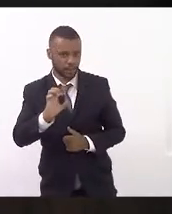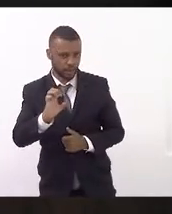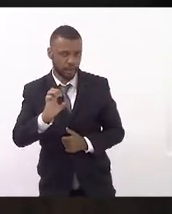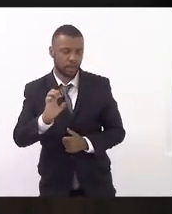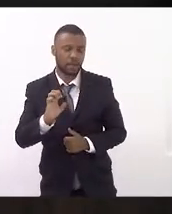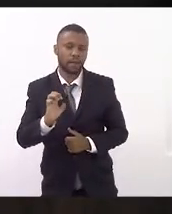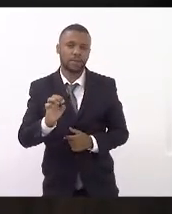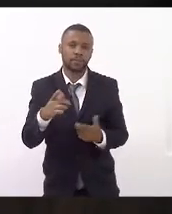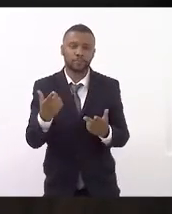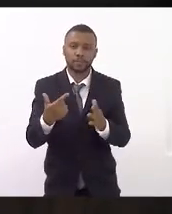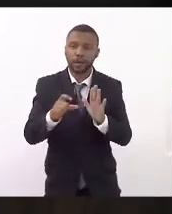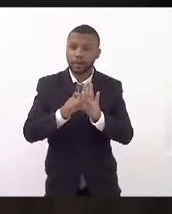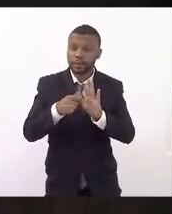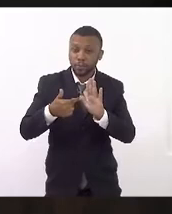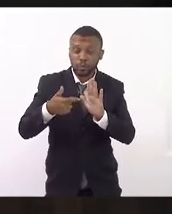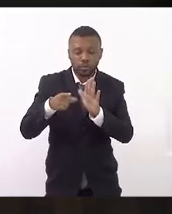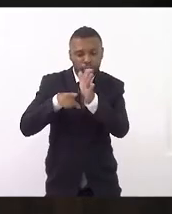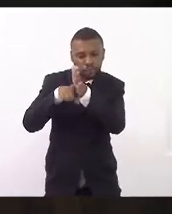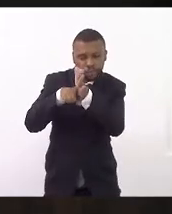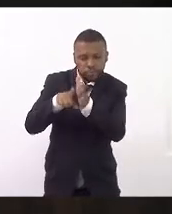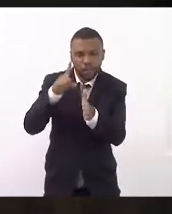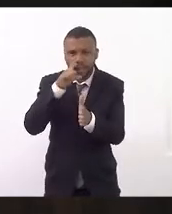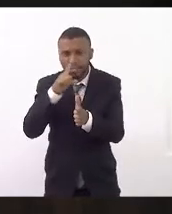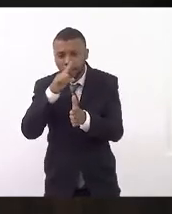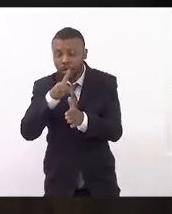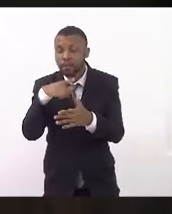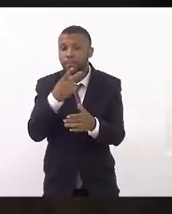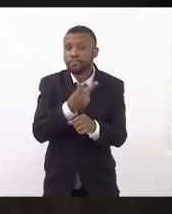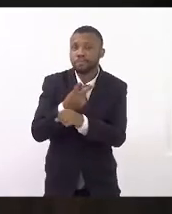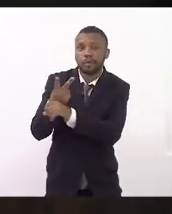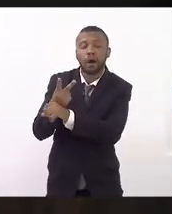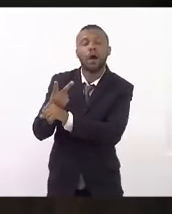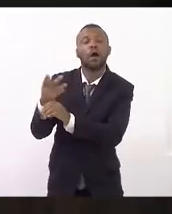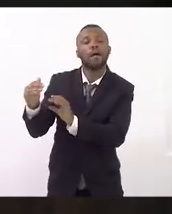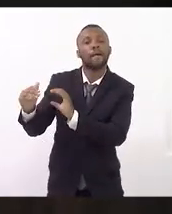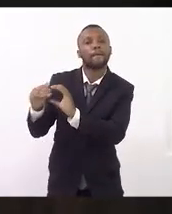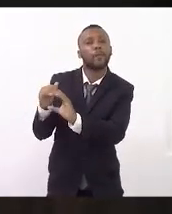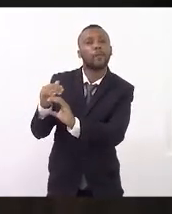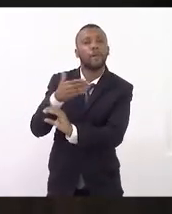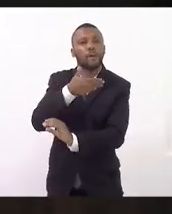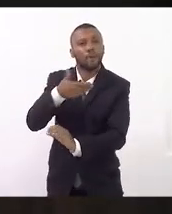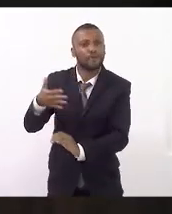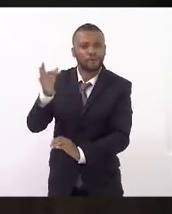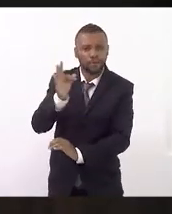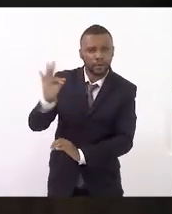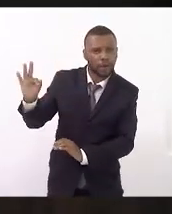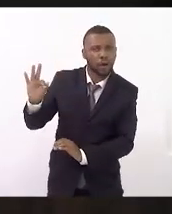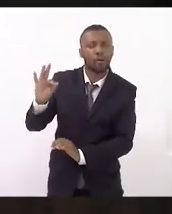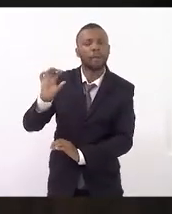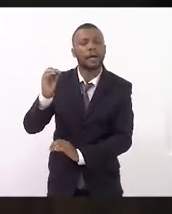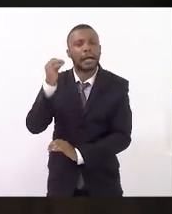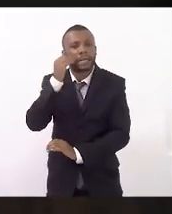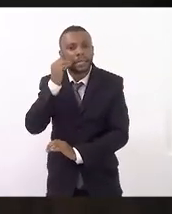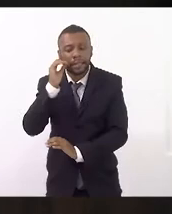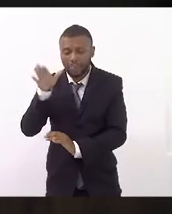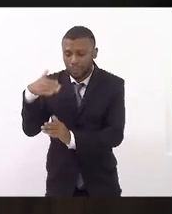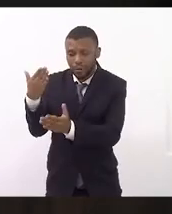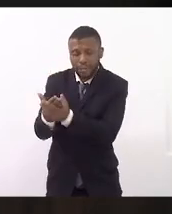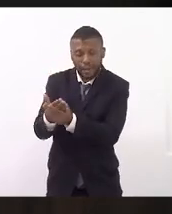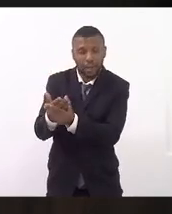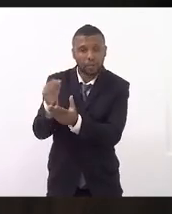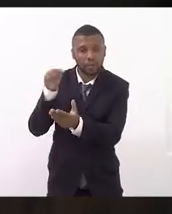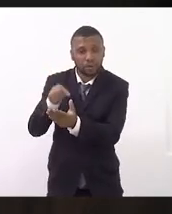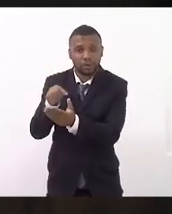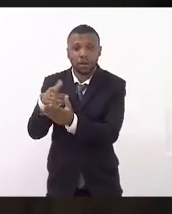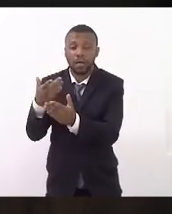as irregularidades, a Assembleia Legislativa proporá ao Poder Executivo a declaração de nulidade do ato e encaminhará o processo ao Ministério Público,